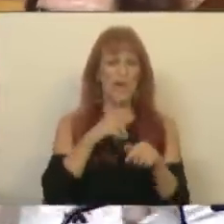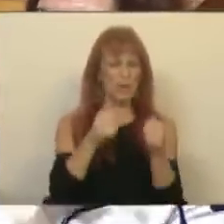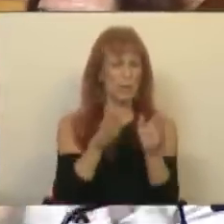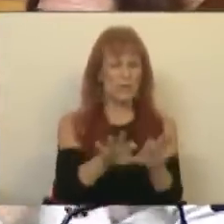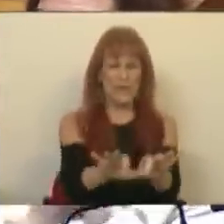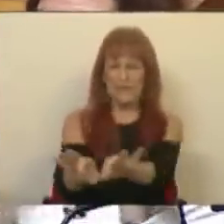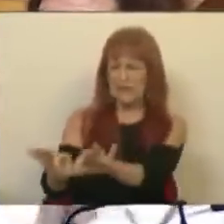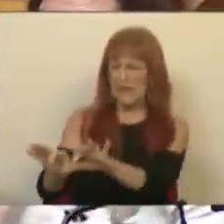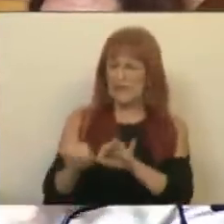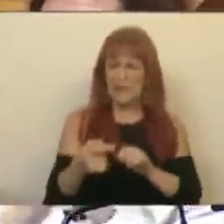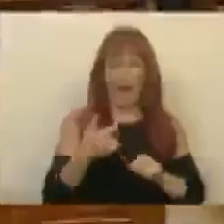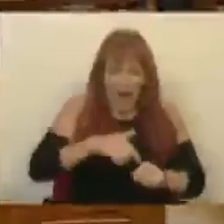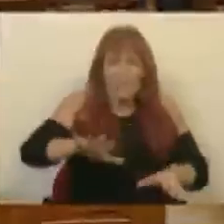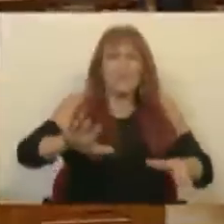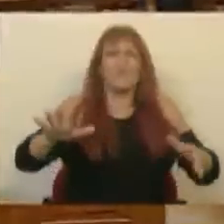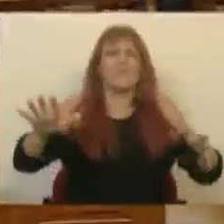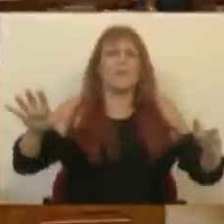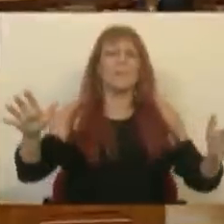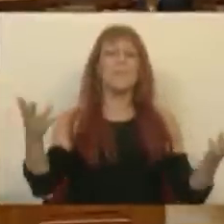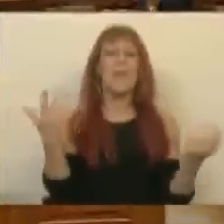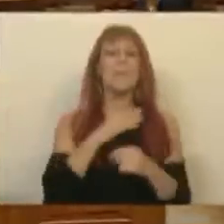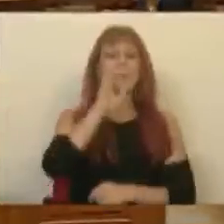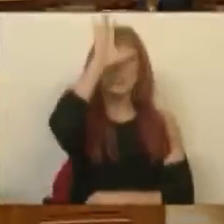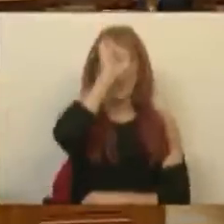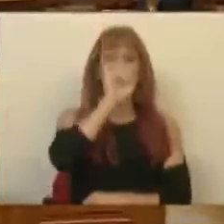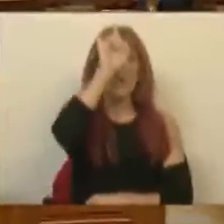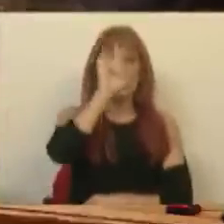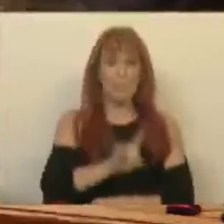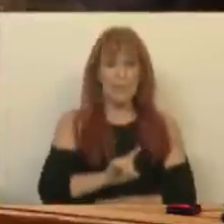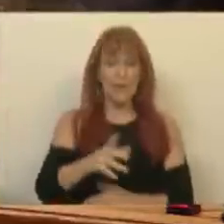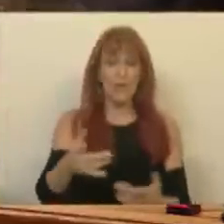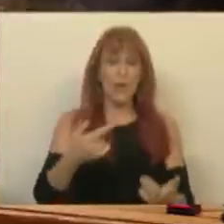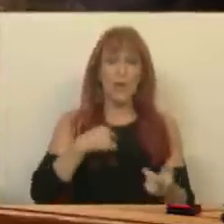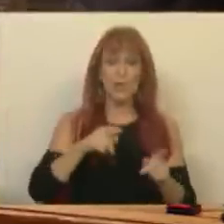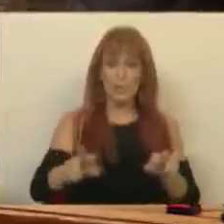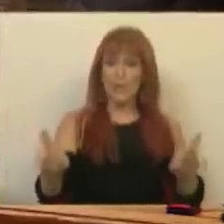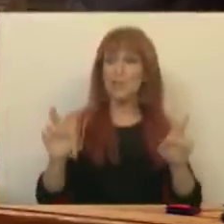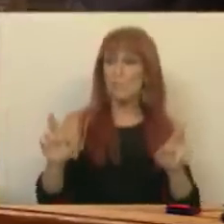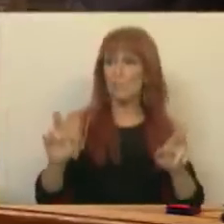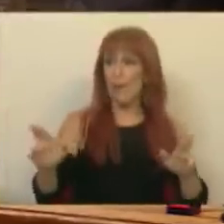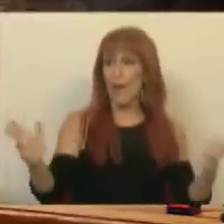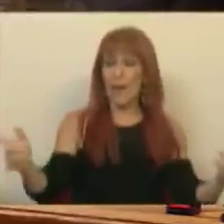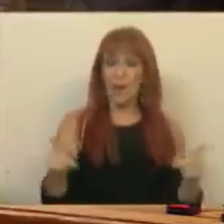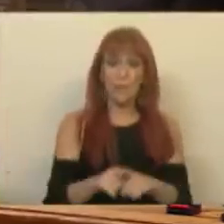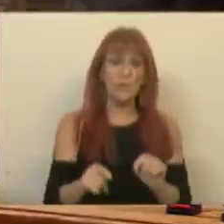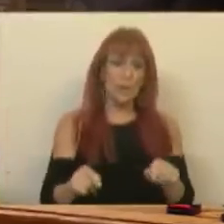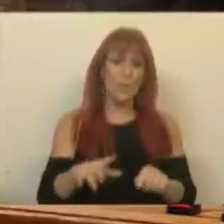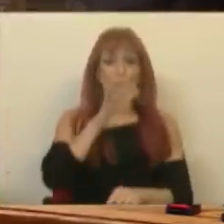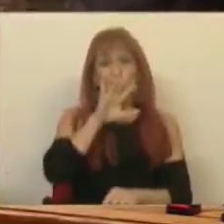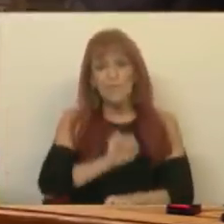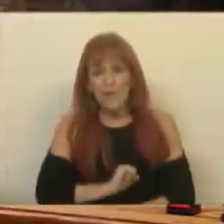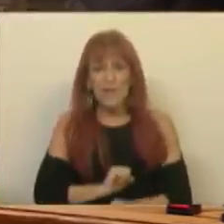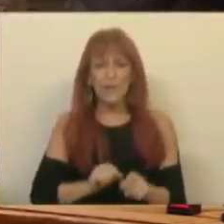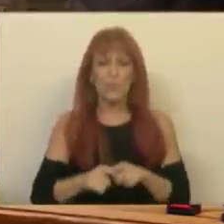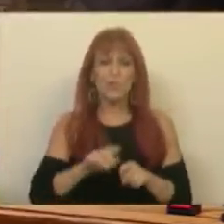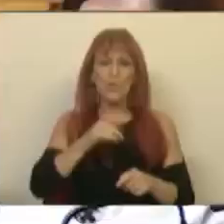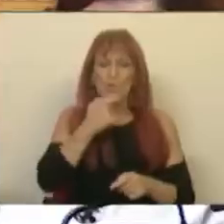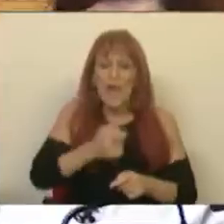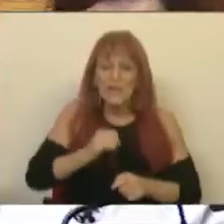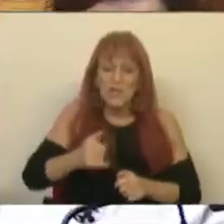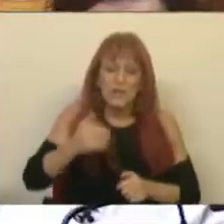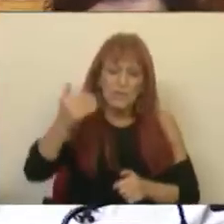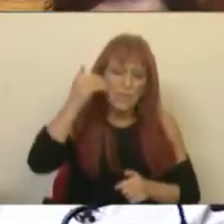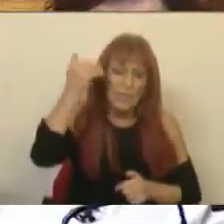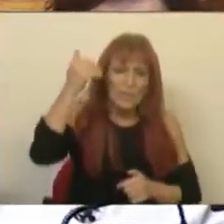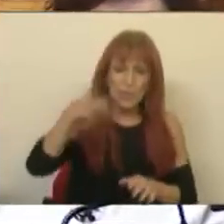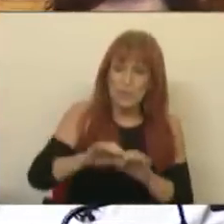tudo por igual mas se é o primeiro nisto Eu também espero que meu filho nos estudos netos possam crescer